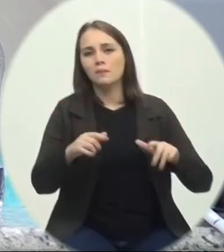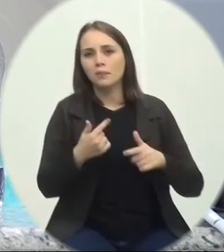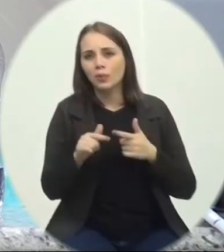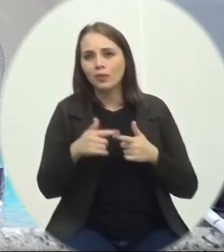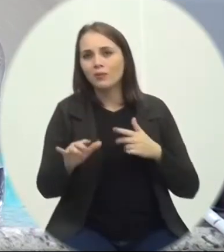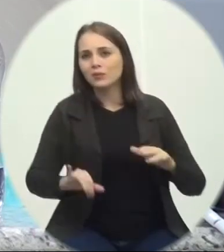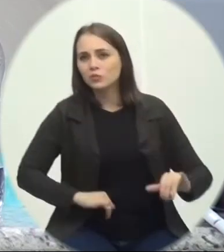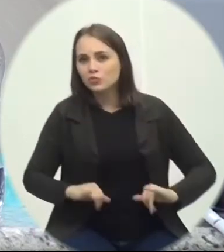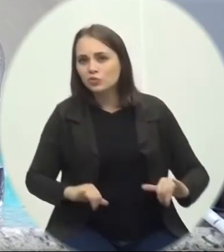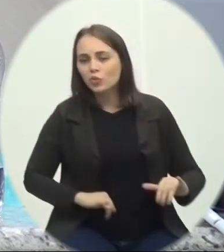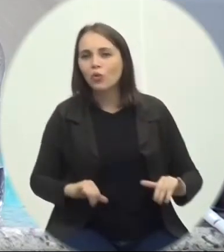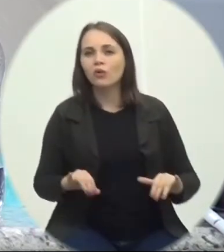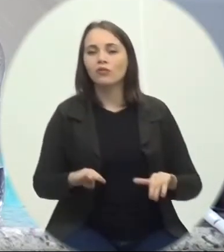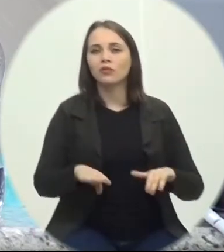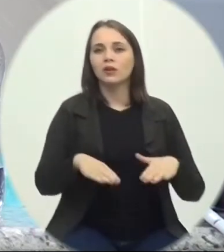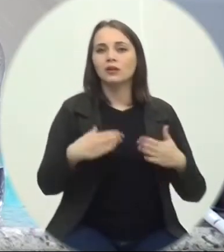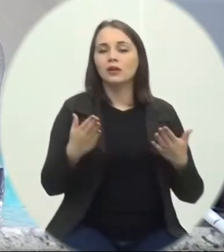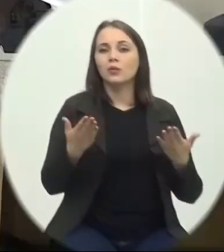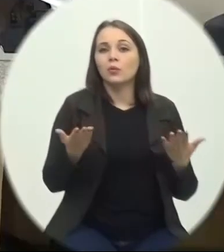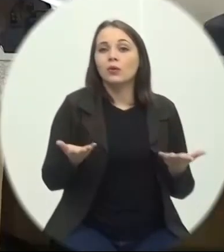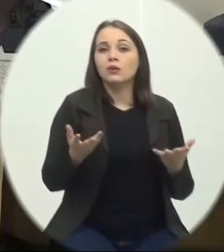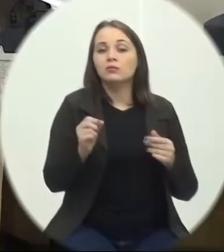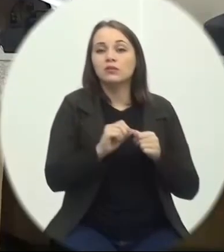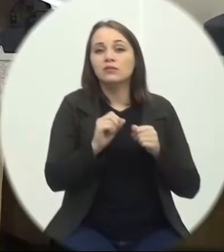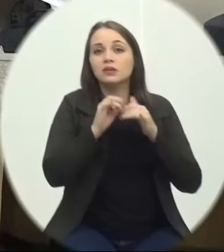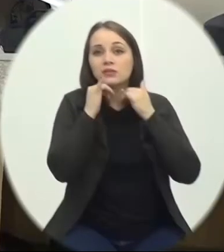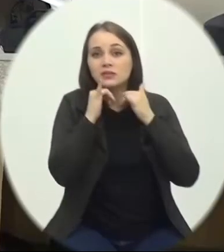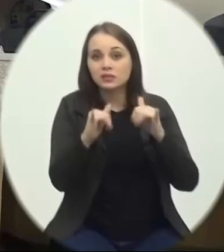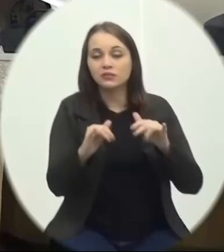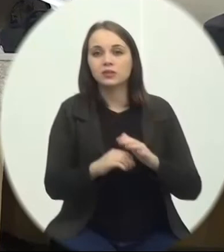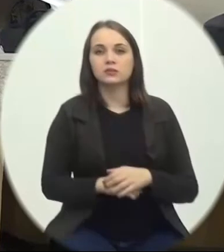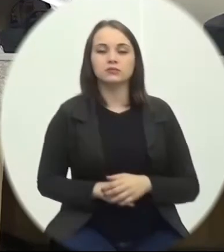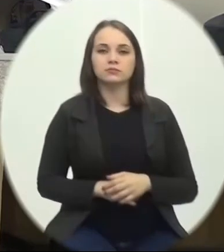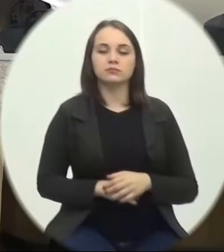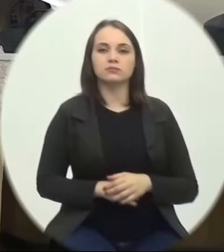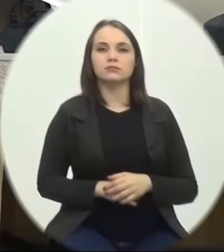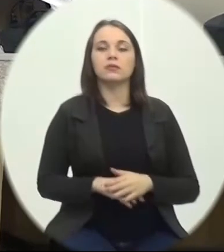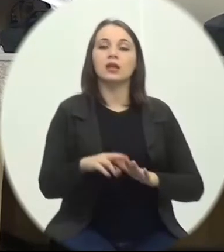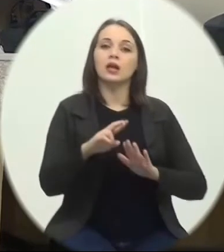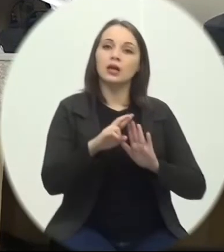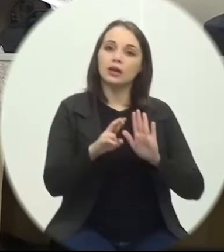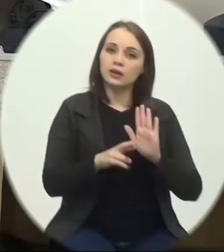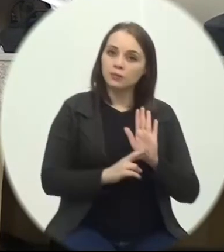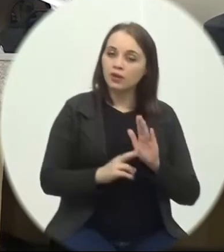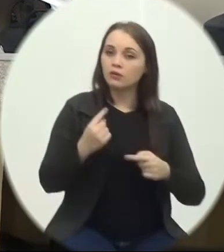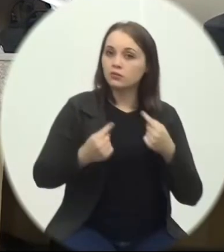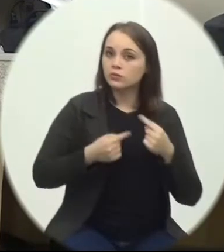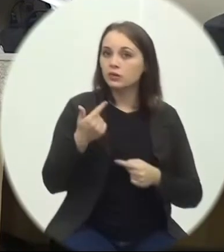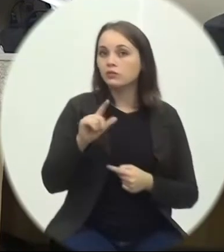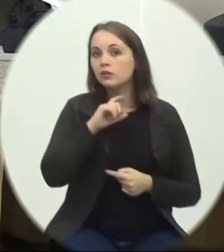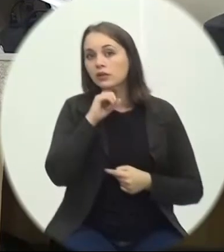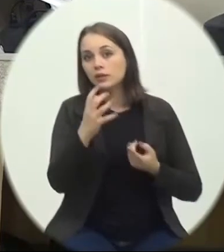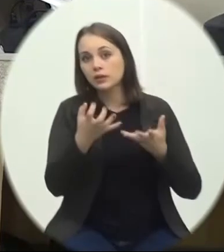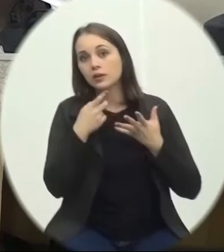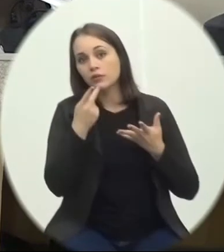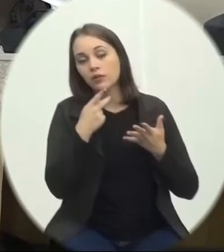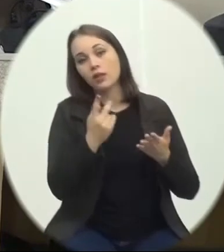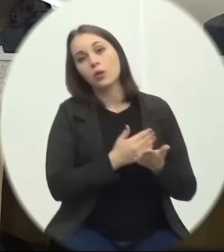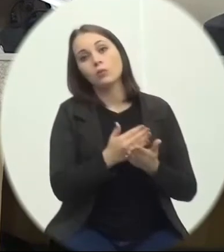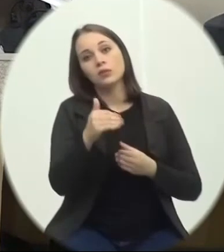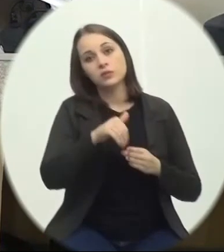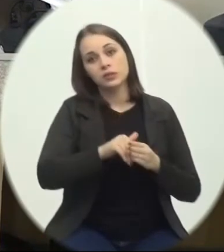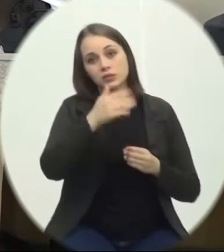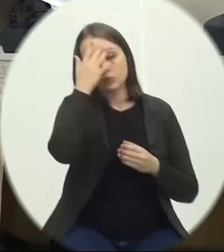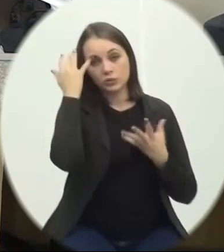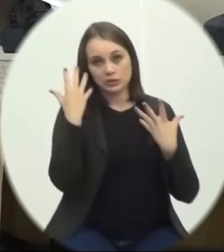notificação Requerimento Está em discussão Não havendo Quem queira Discutir Está em votação Os favoráveis